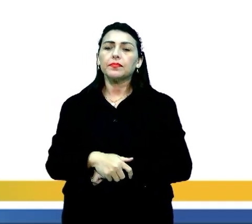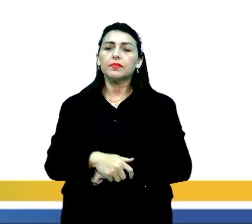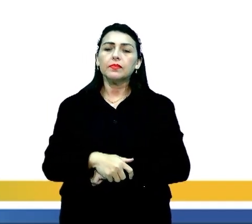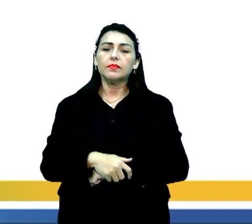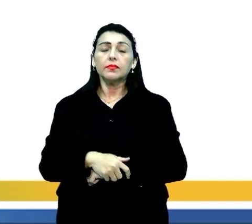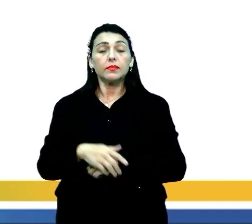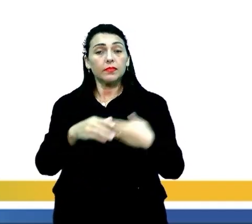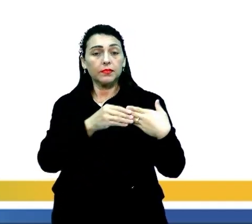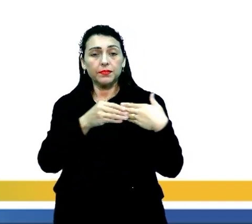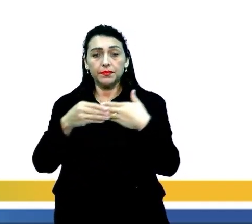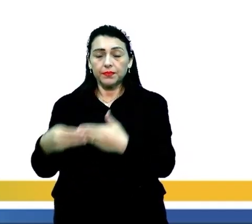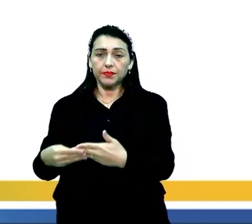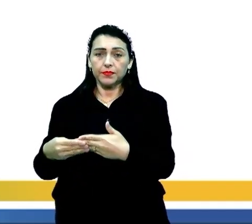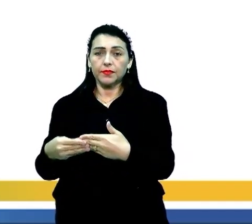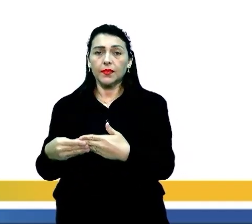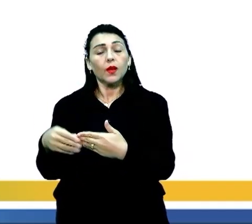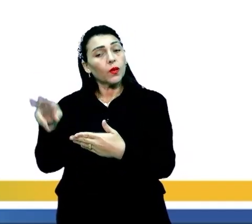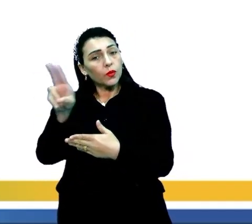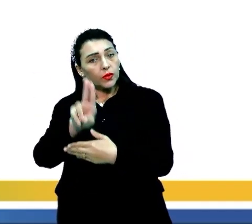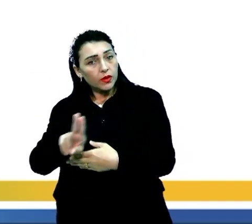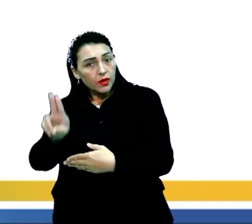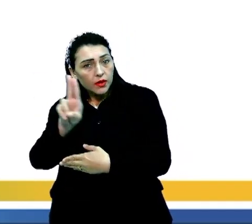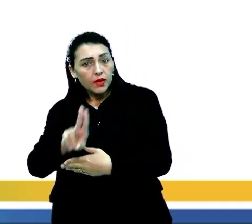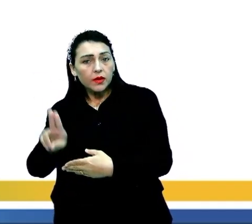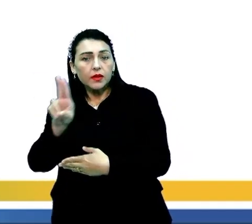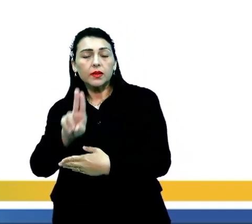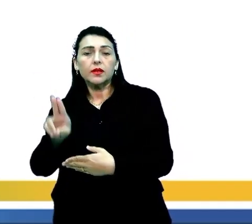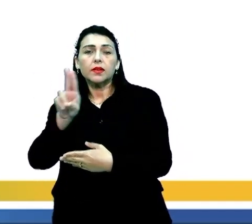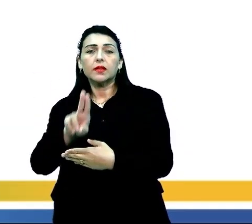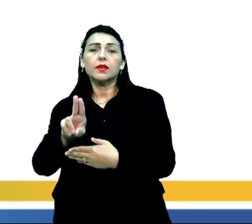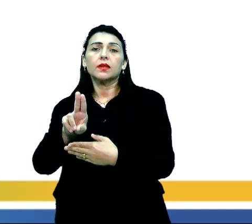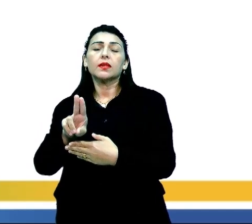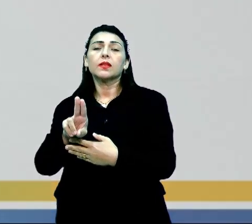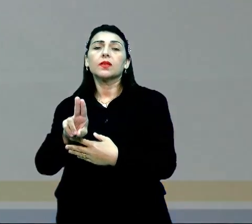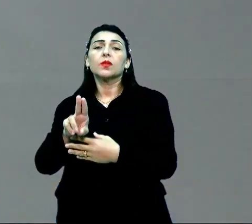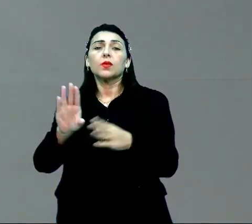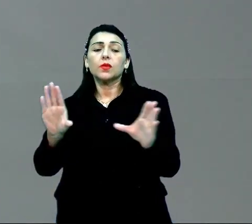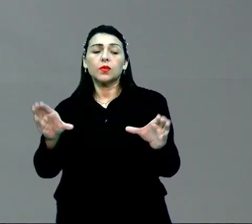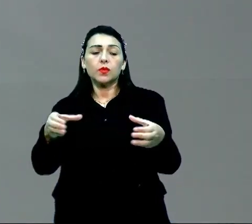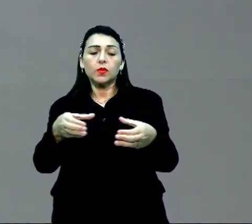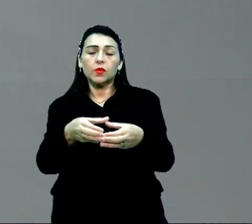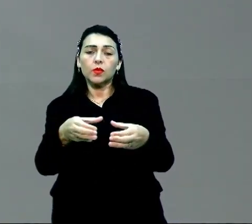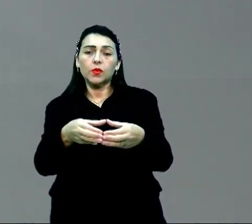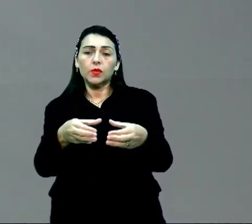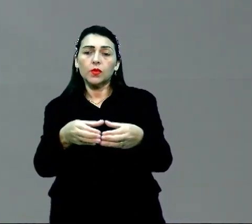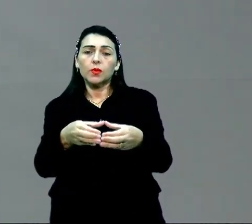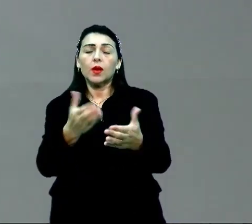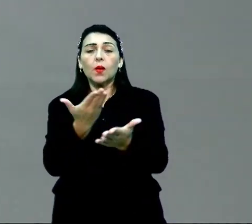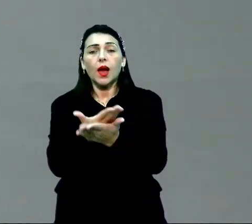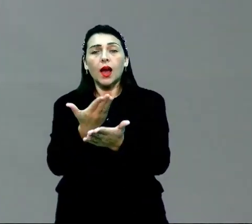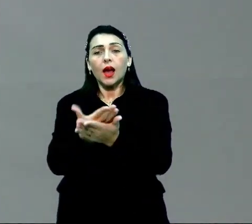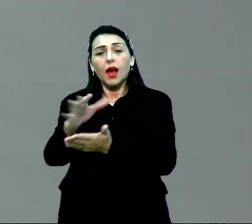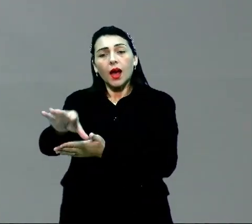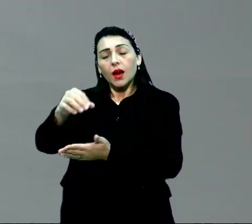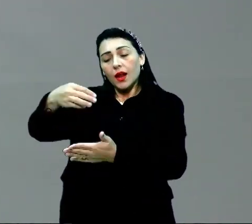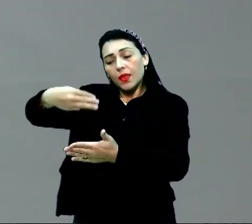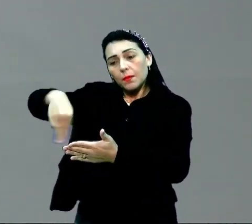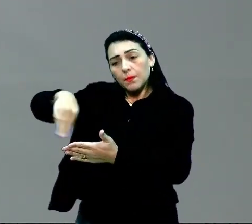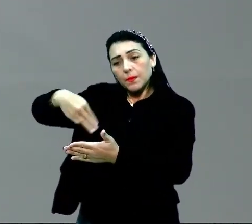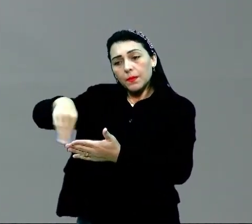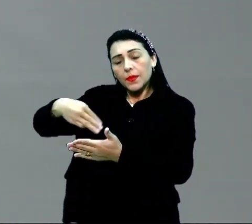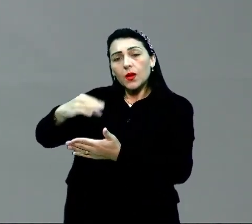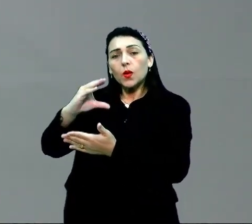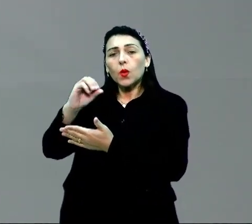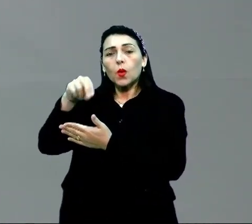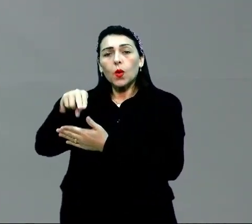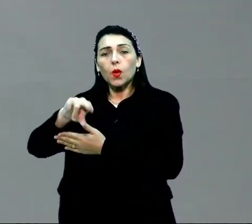E aí eu trouxe aqui, utilizando, né? A teoria dos conjuntos, eu peguei lá uma aula da matemática, que é a teoria dos